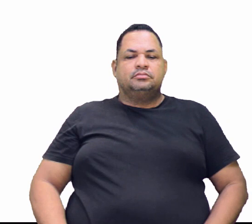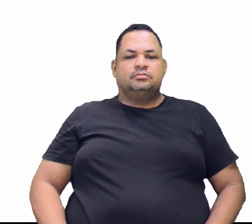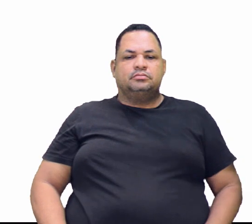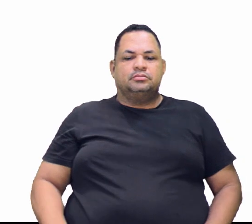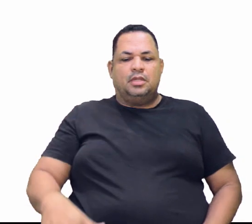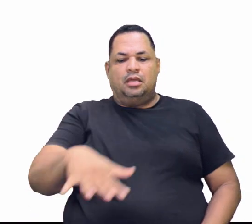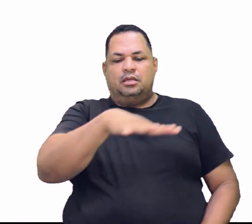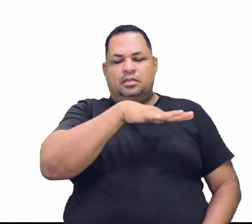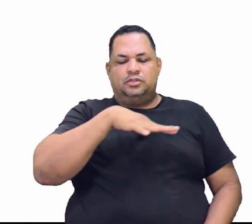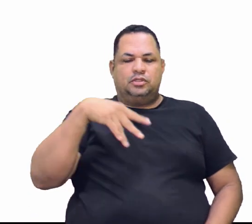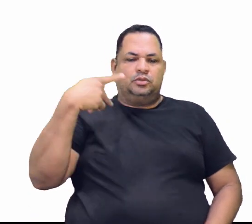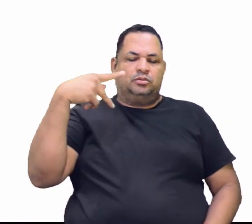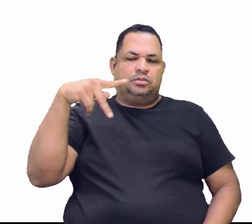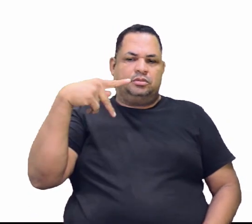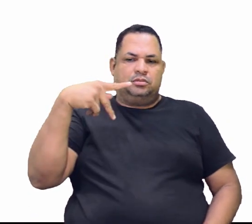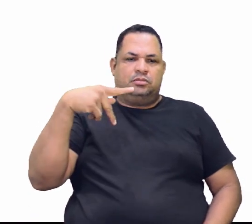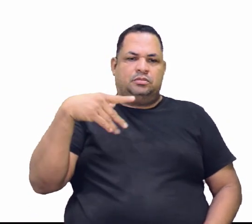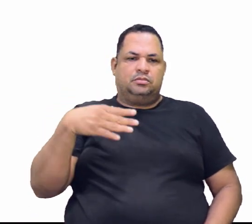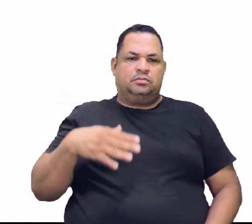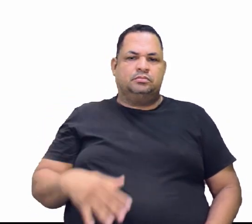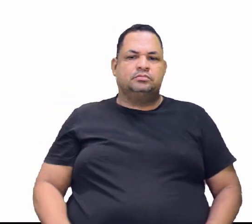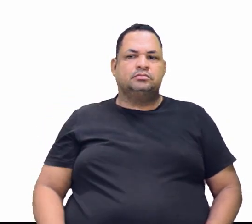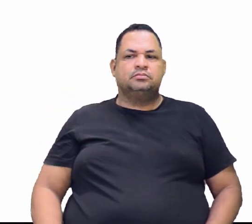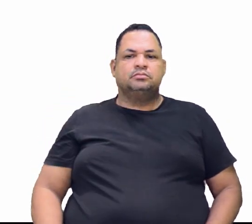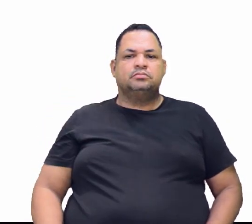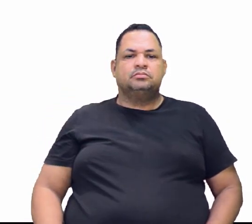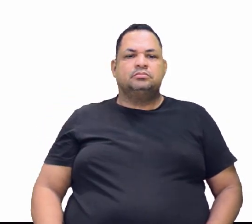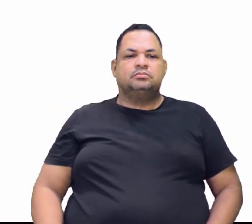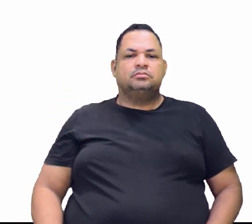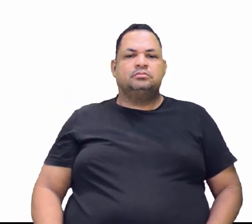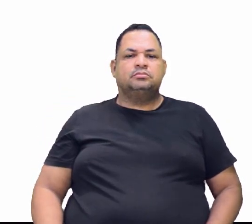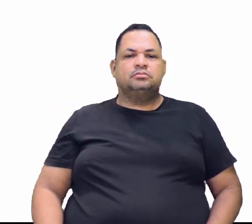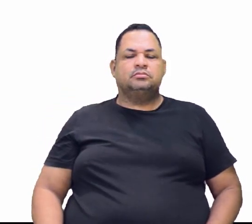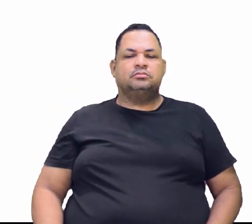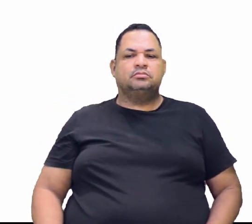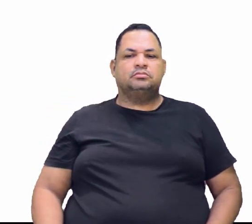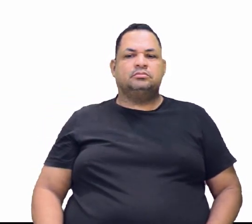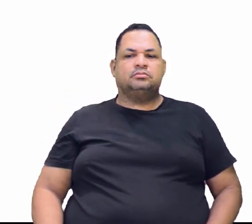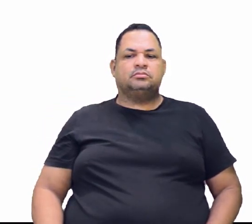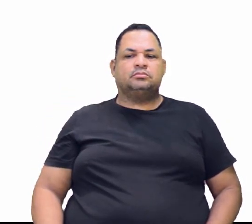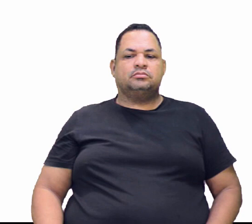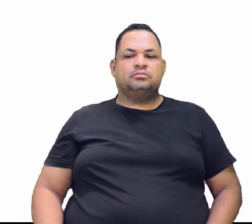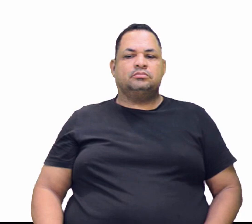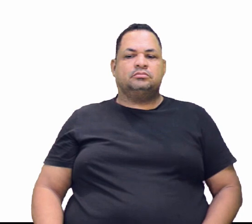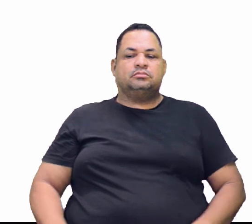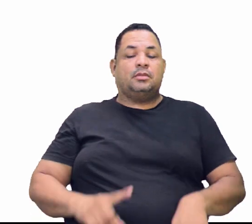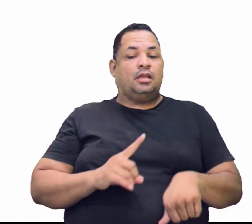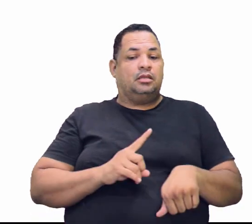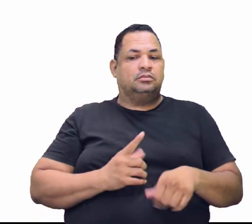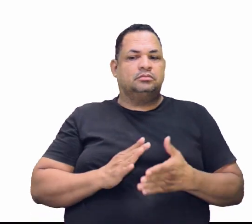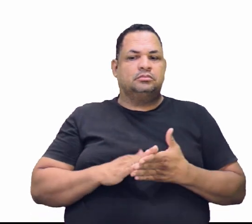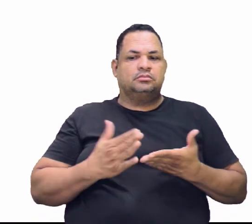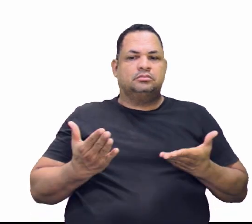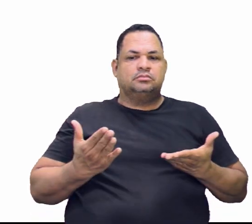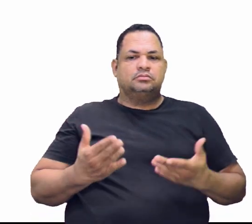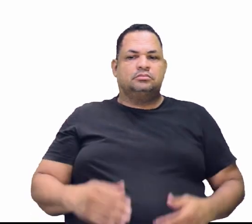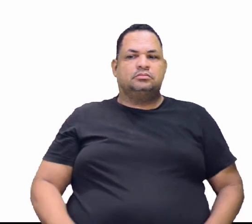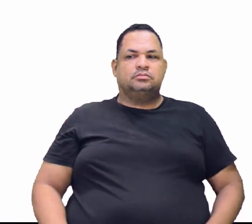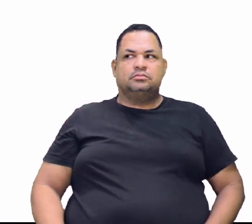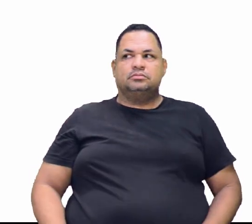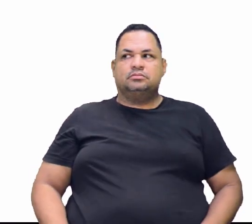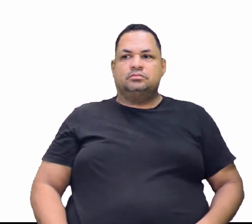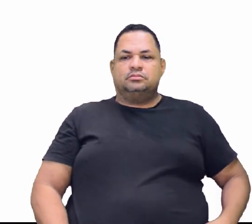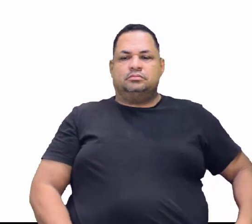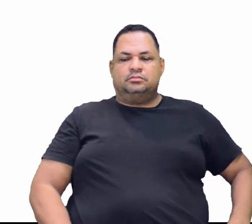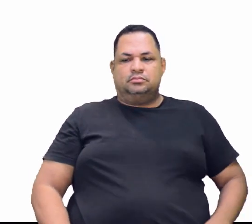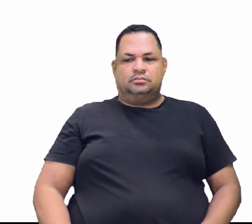a região do Paraguai. Vem para mim. Agora há pouco eu mencionei. Cadê eu aqui? Vem para